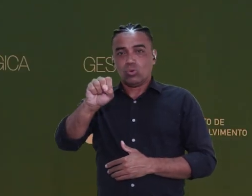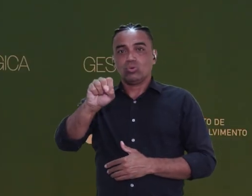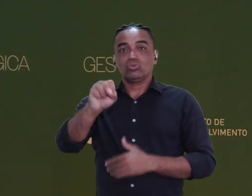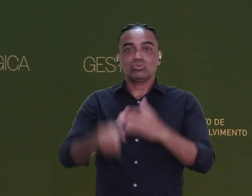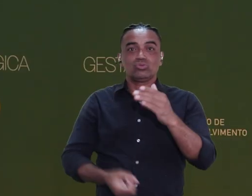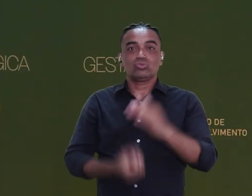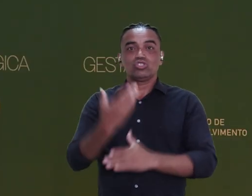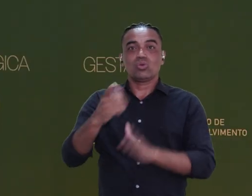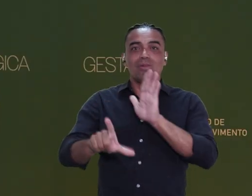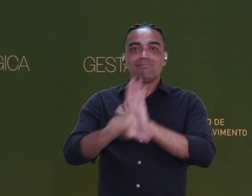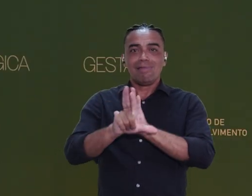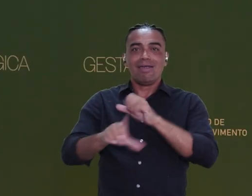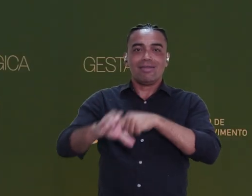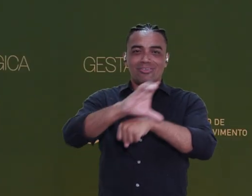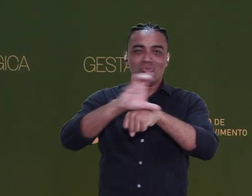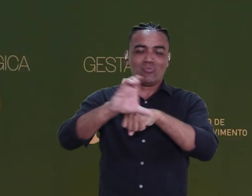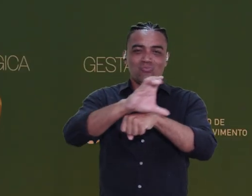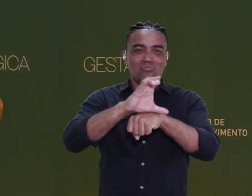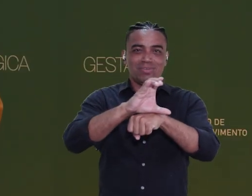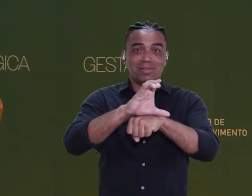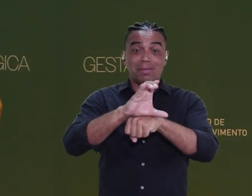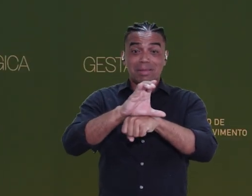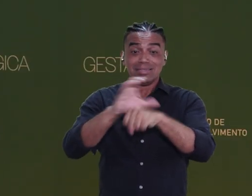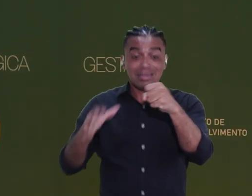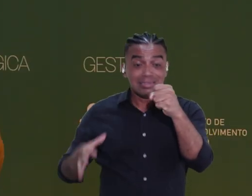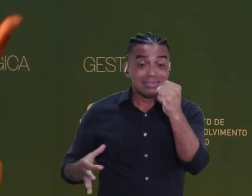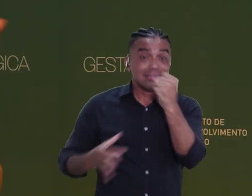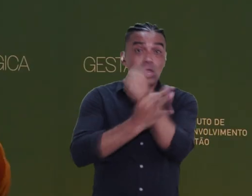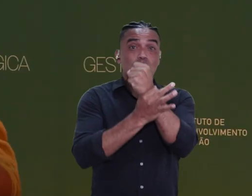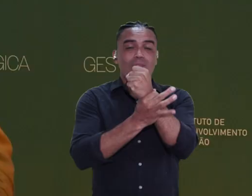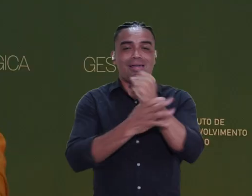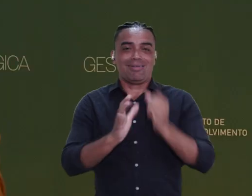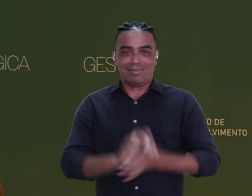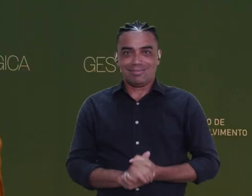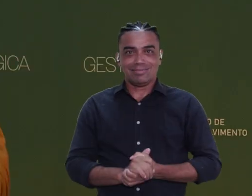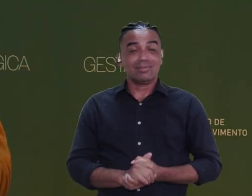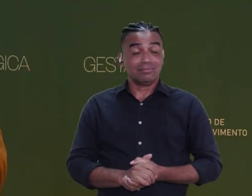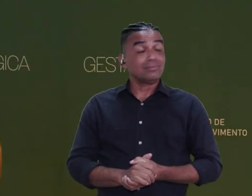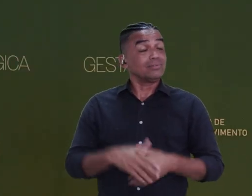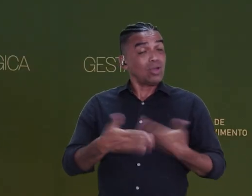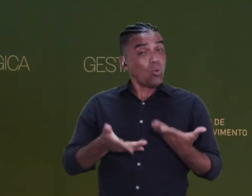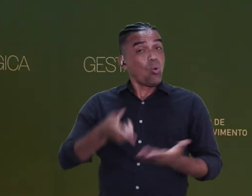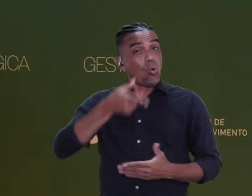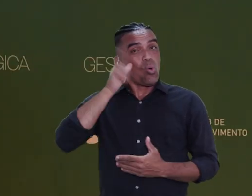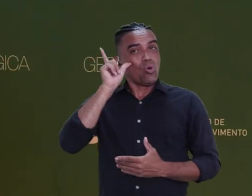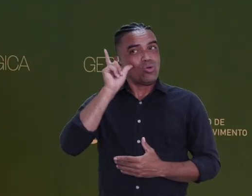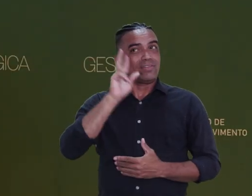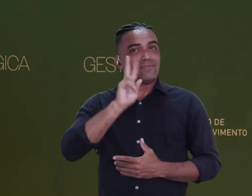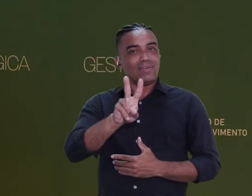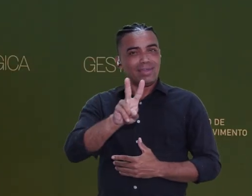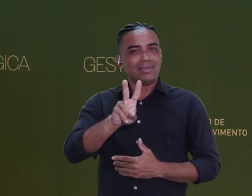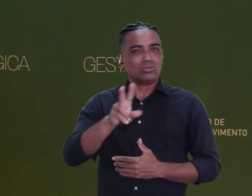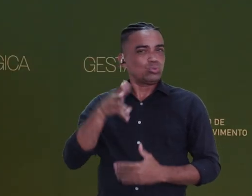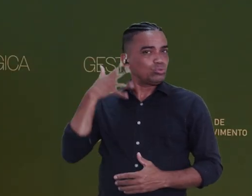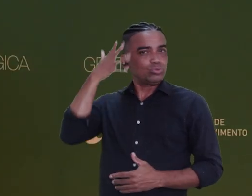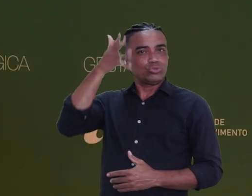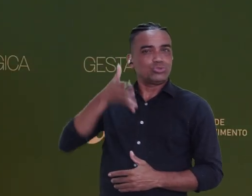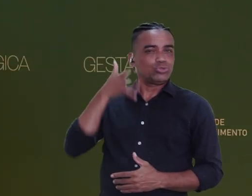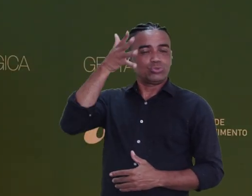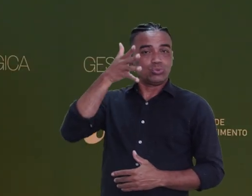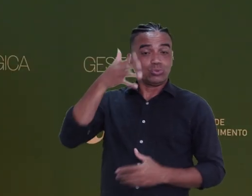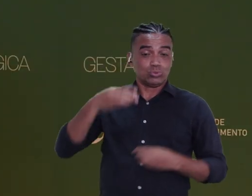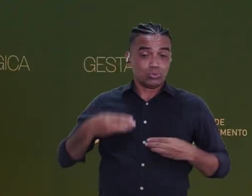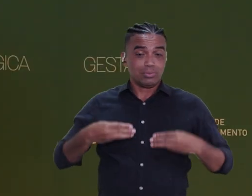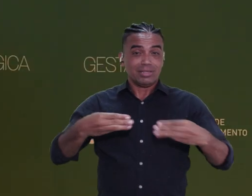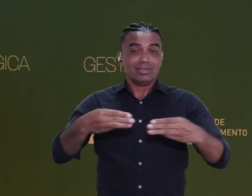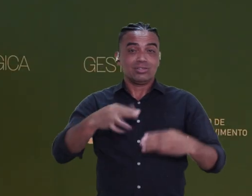com a Constituição, pareciam assegurados. Aliás, ontem, ouvindo o discurso tanto